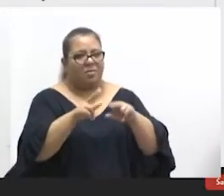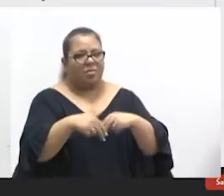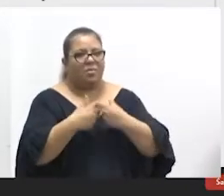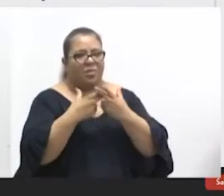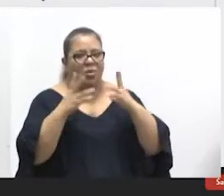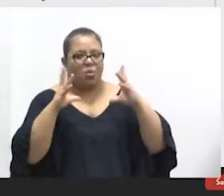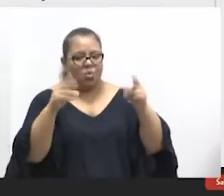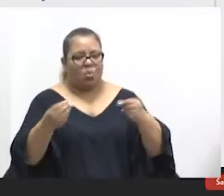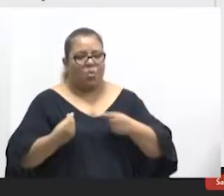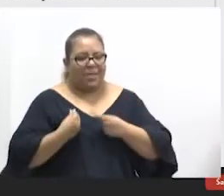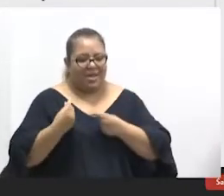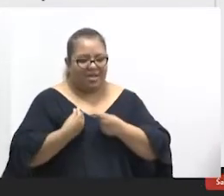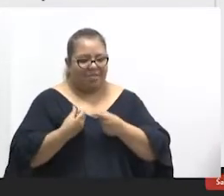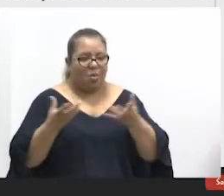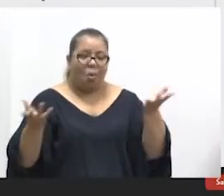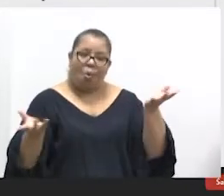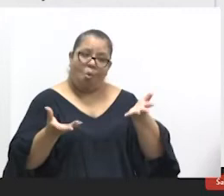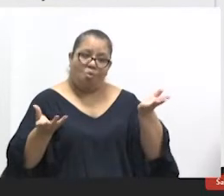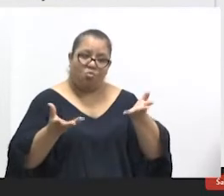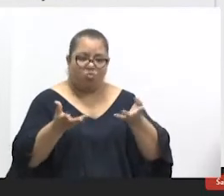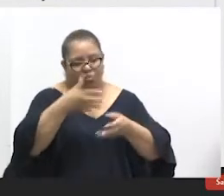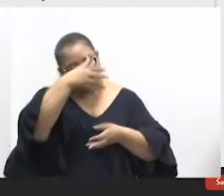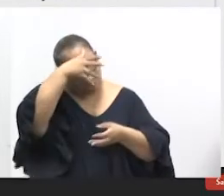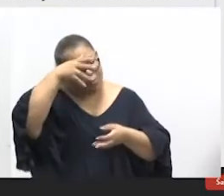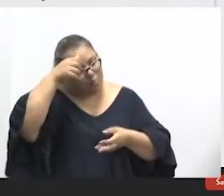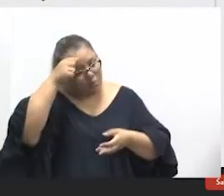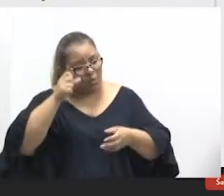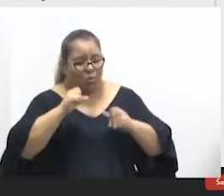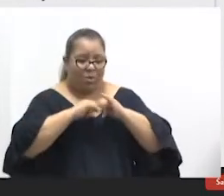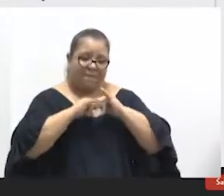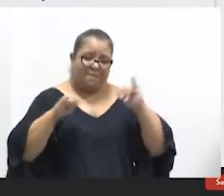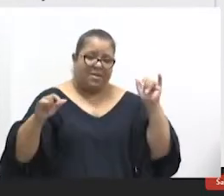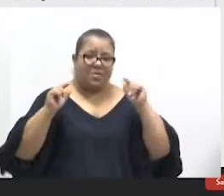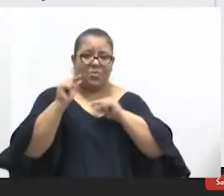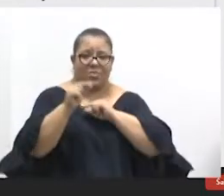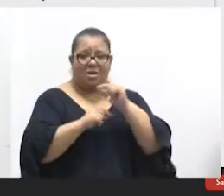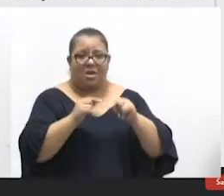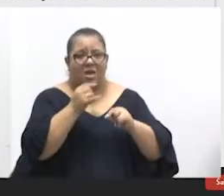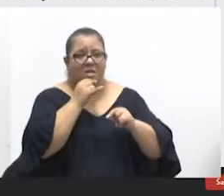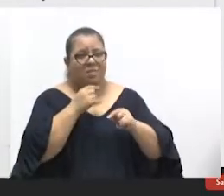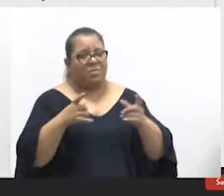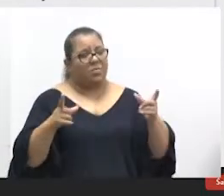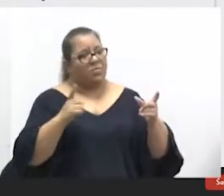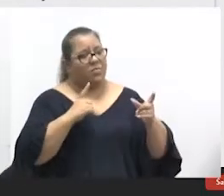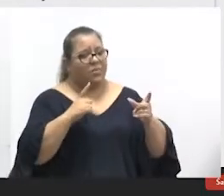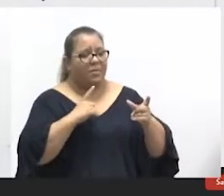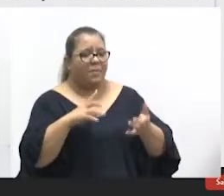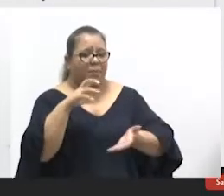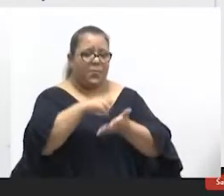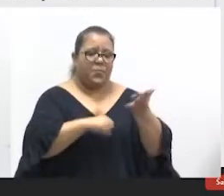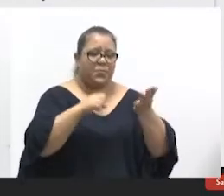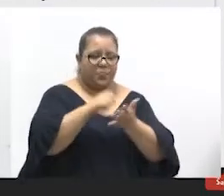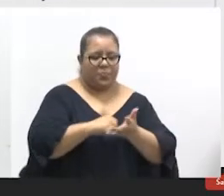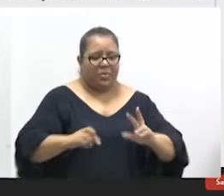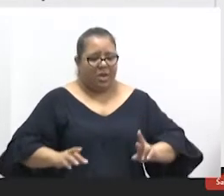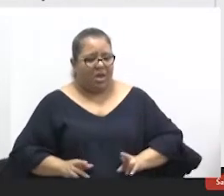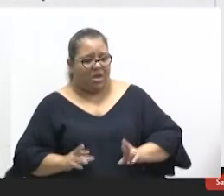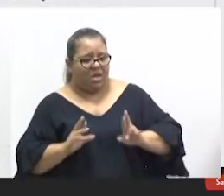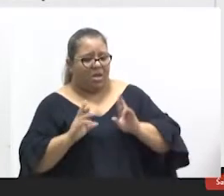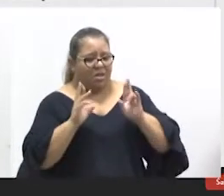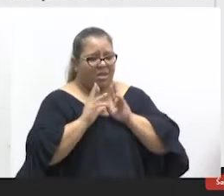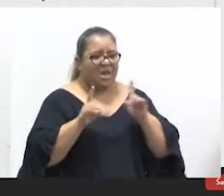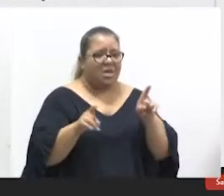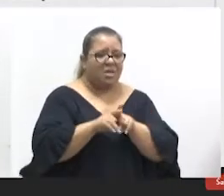de todos os gestores. Então, hoje, Mato Grosso pode dizer que tem um fluxo de regulação oncológica,